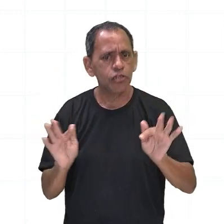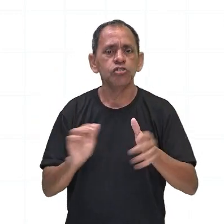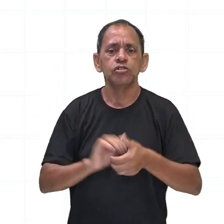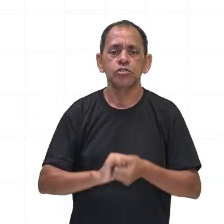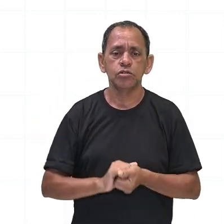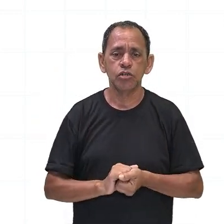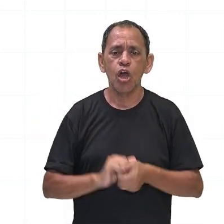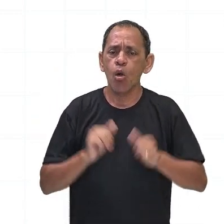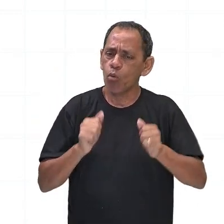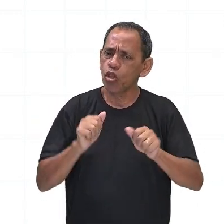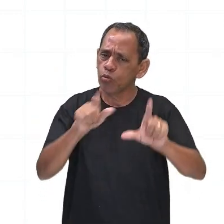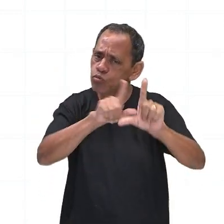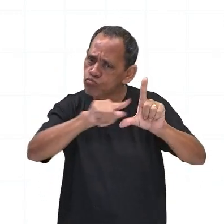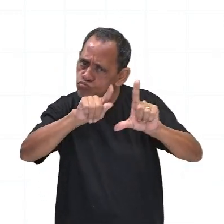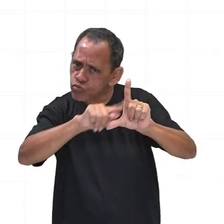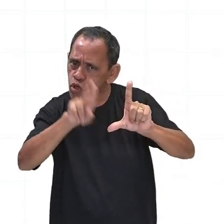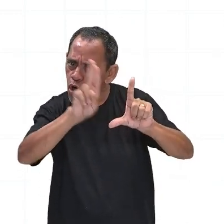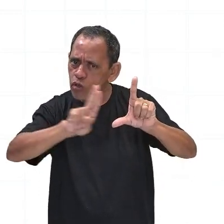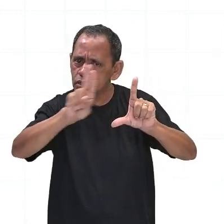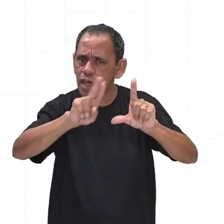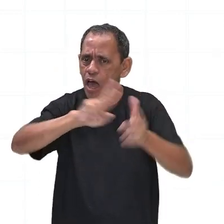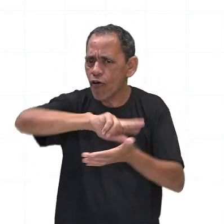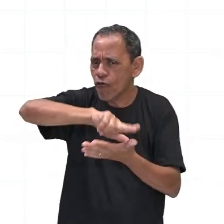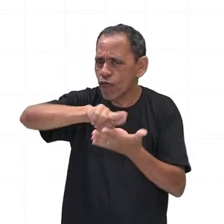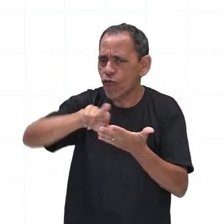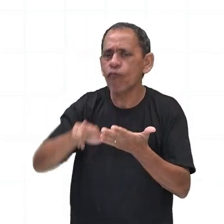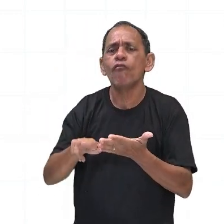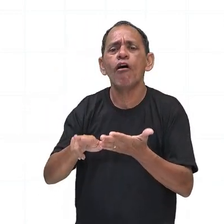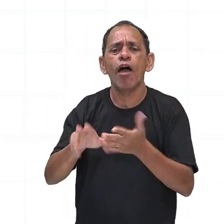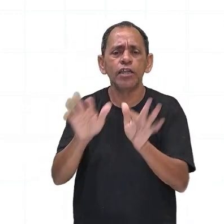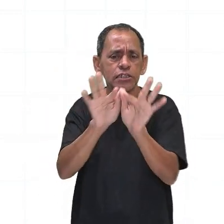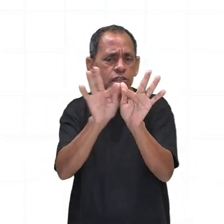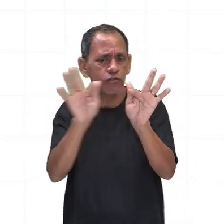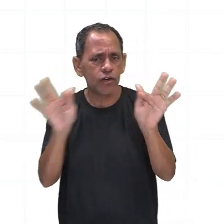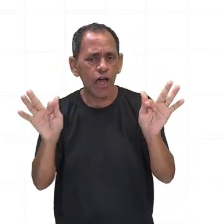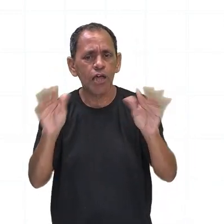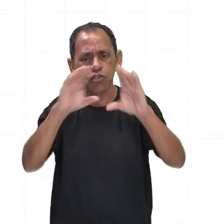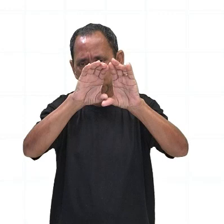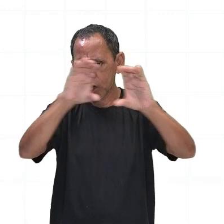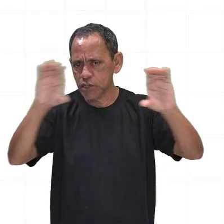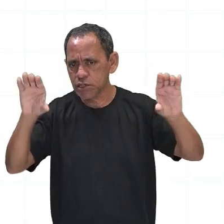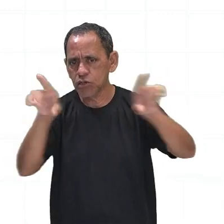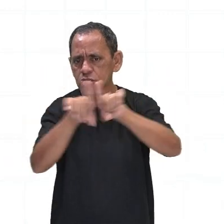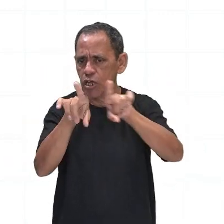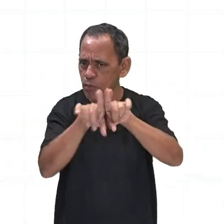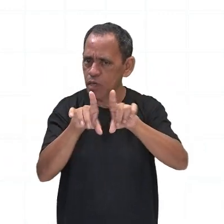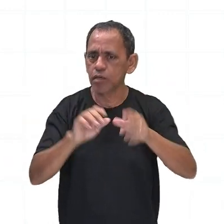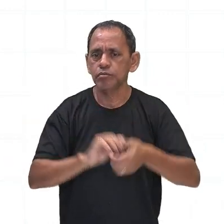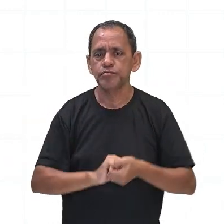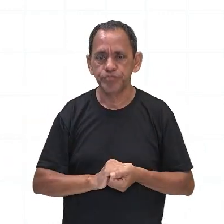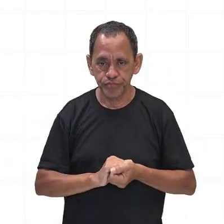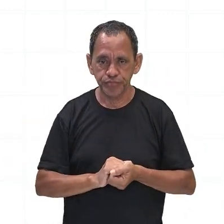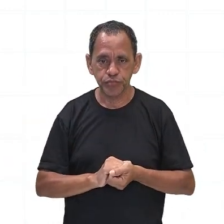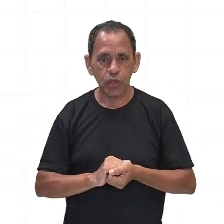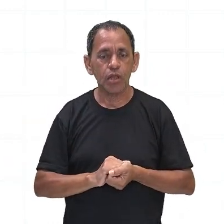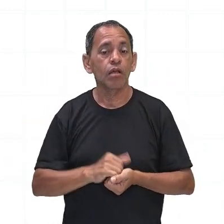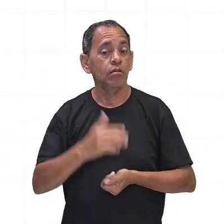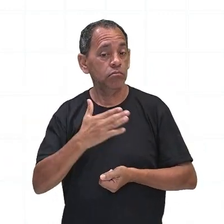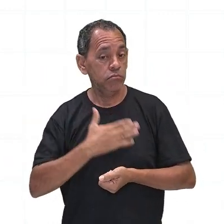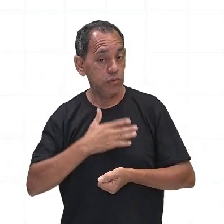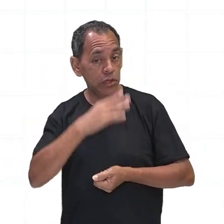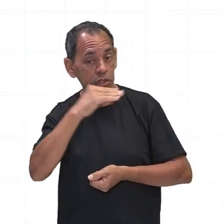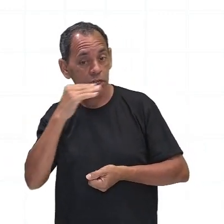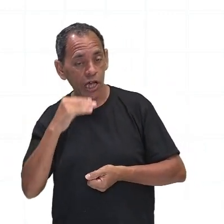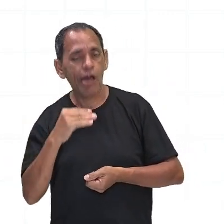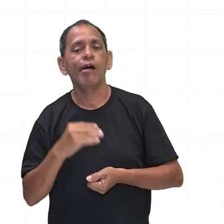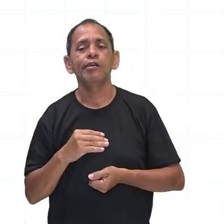sintagma nominal aí em diversos enunciados diferenciados de frase. A minha criança feliz está em casa,